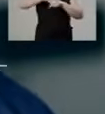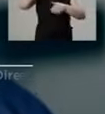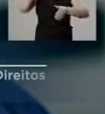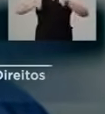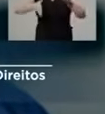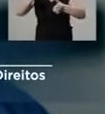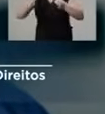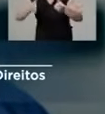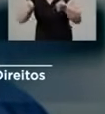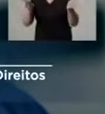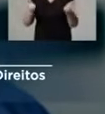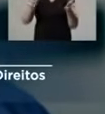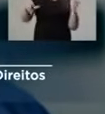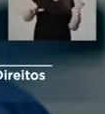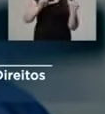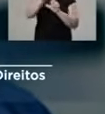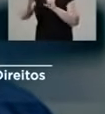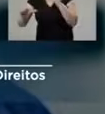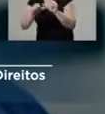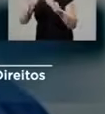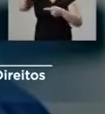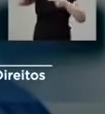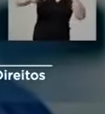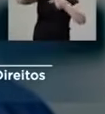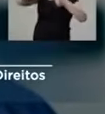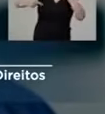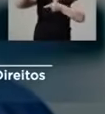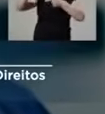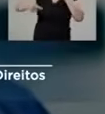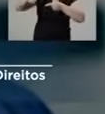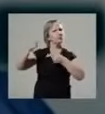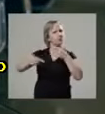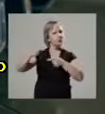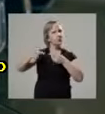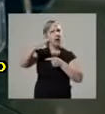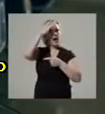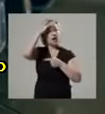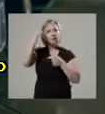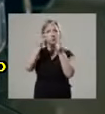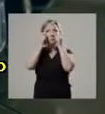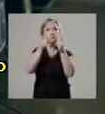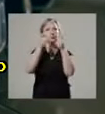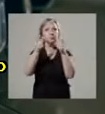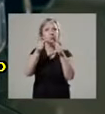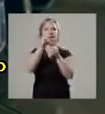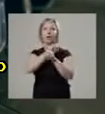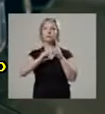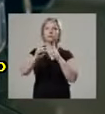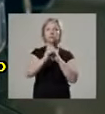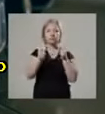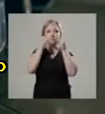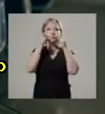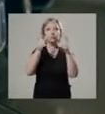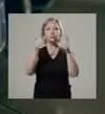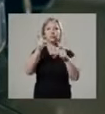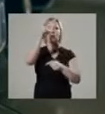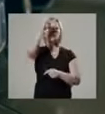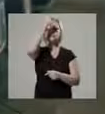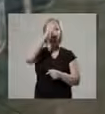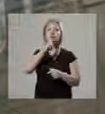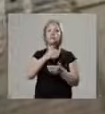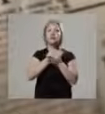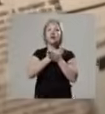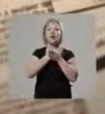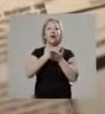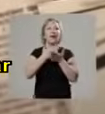Nós estávamos vivendo um período de redemocratização, de muitas discussões e até de mobilização da sociedade,